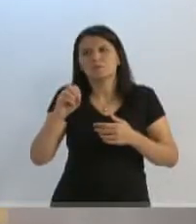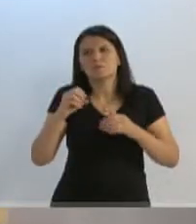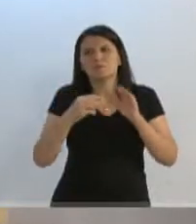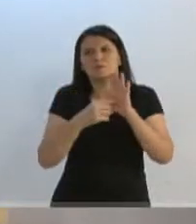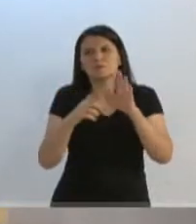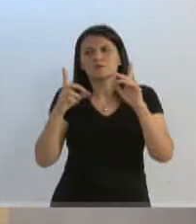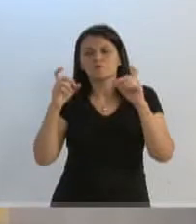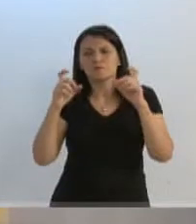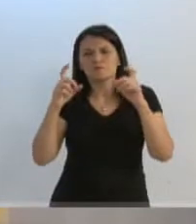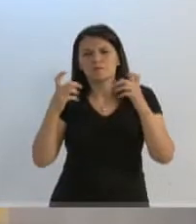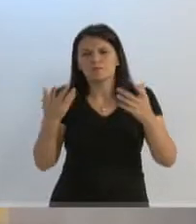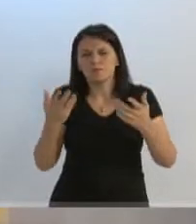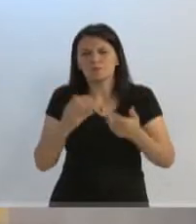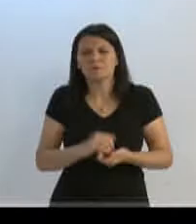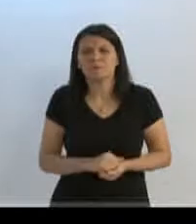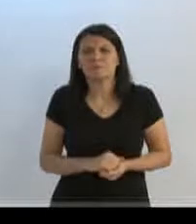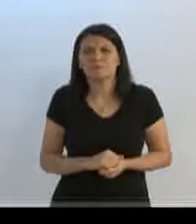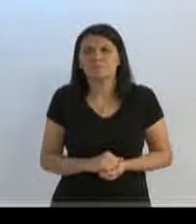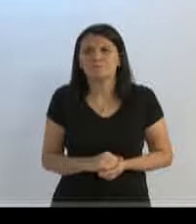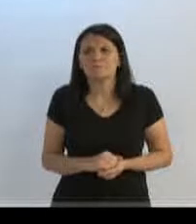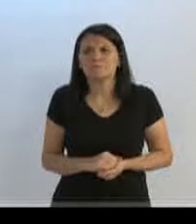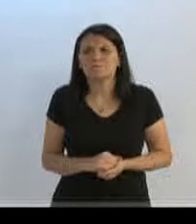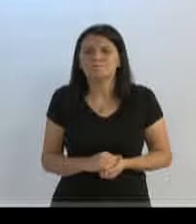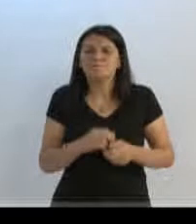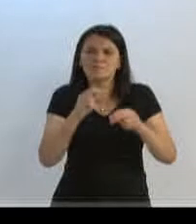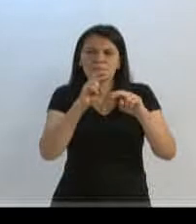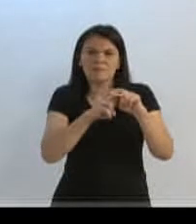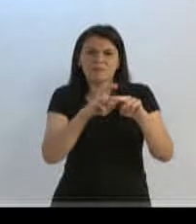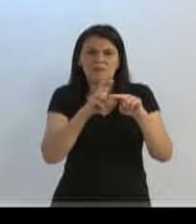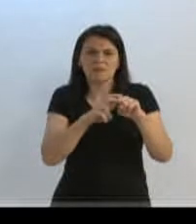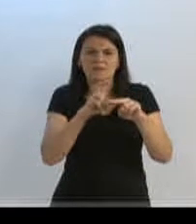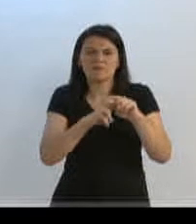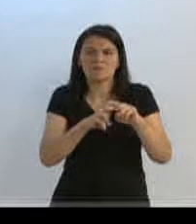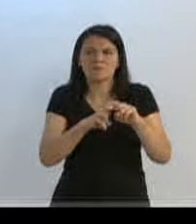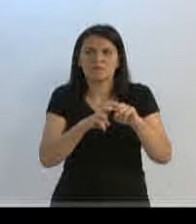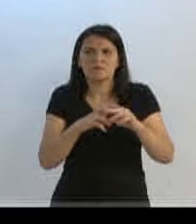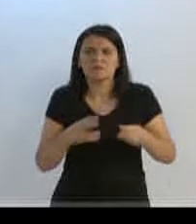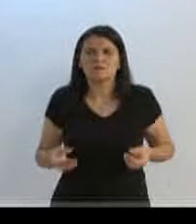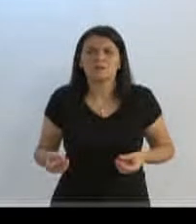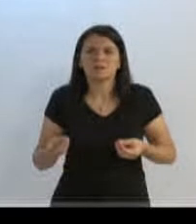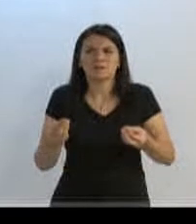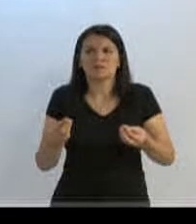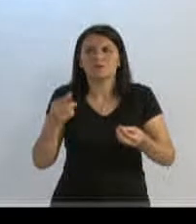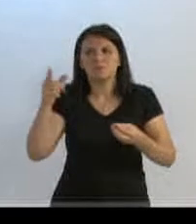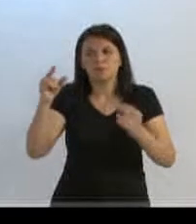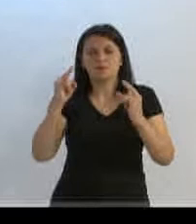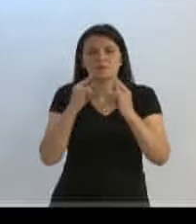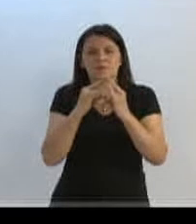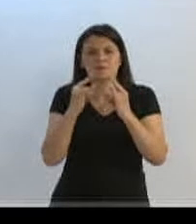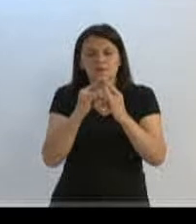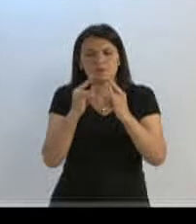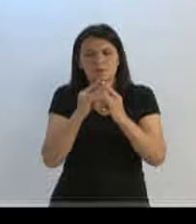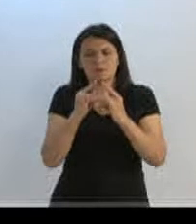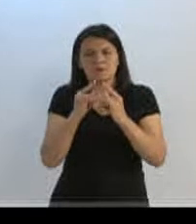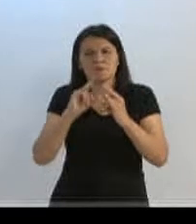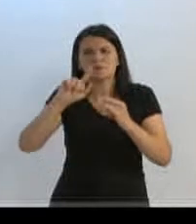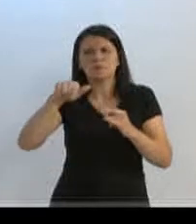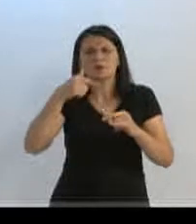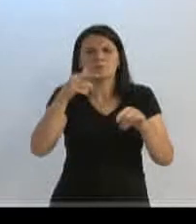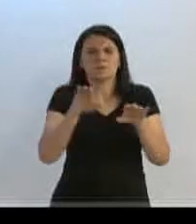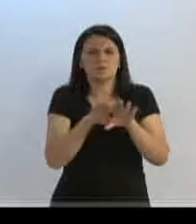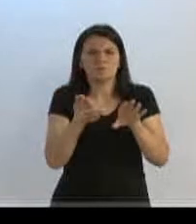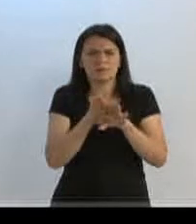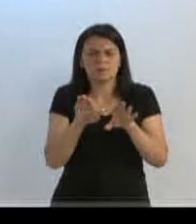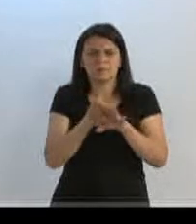bota volta limpa gentileza mandou essas cadeiras fez essa doação para essa entidade e fez pra outras também